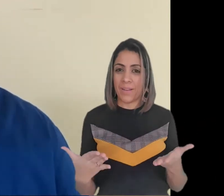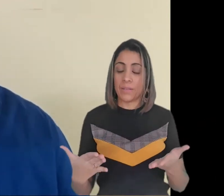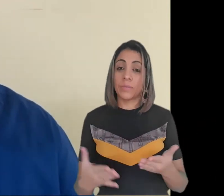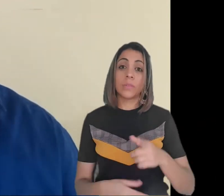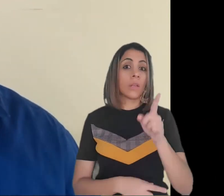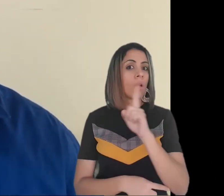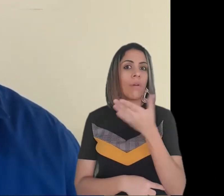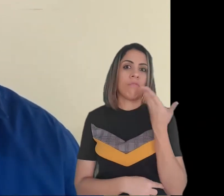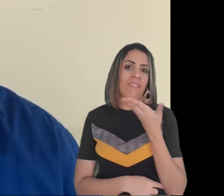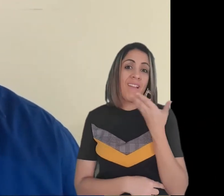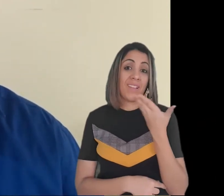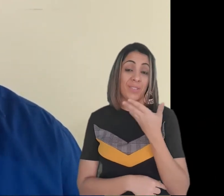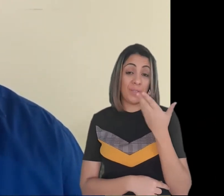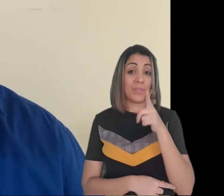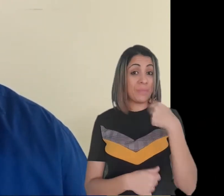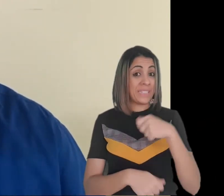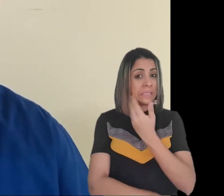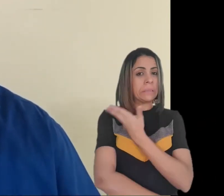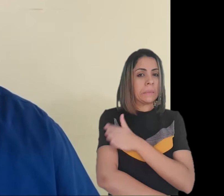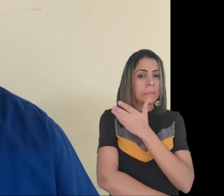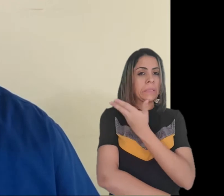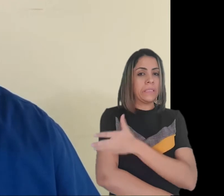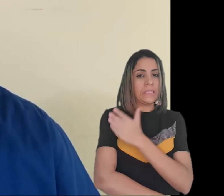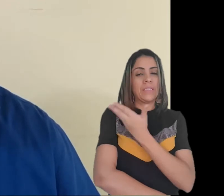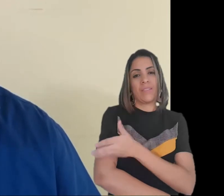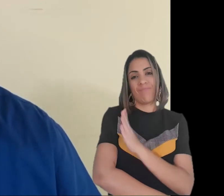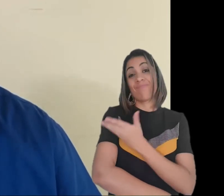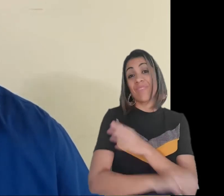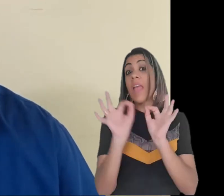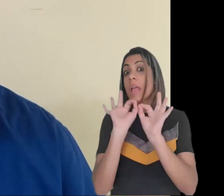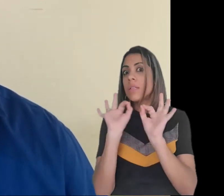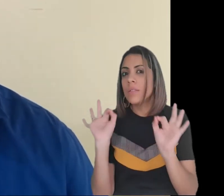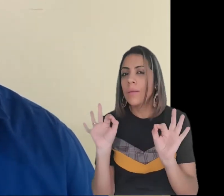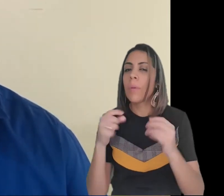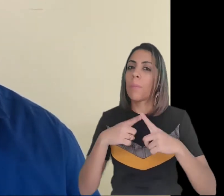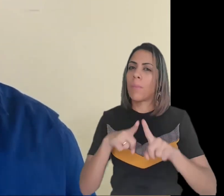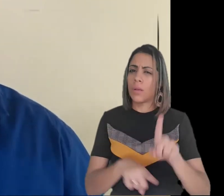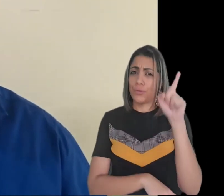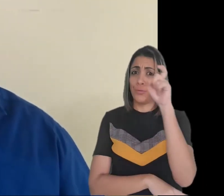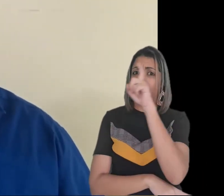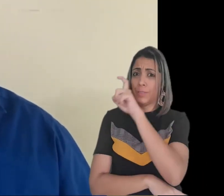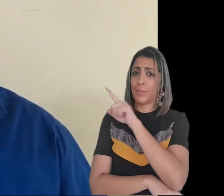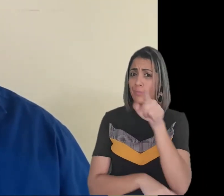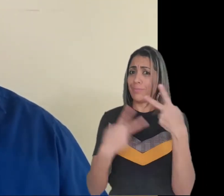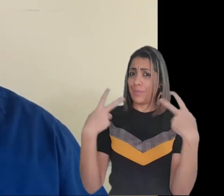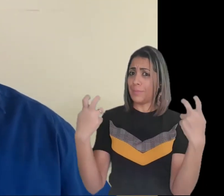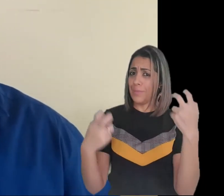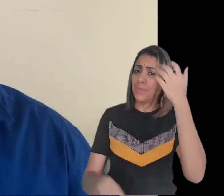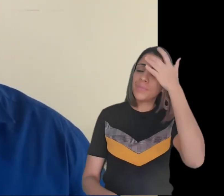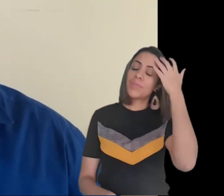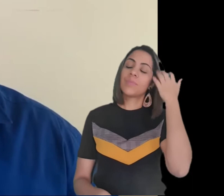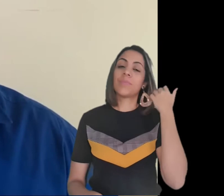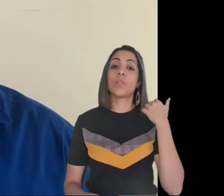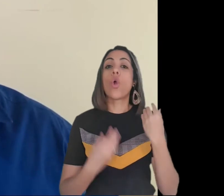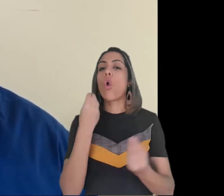fazer, pois exige muito treinamento. É simples, mas é difícil. Como focaremos no